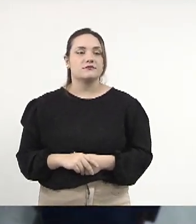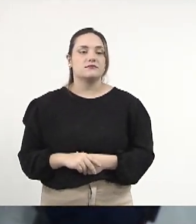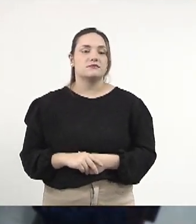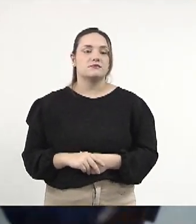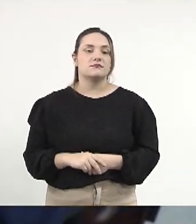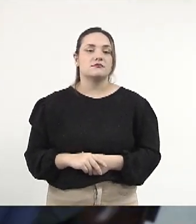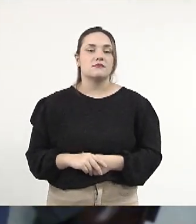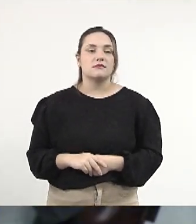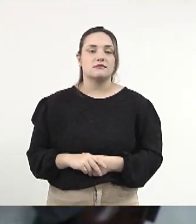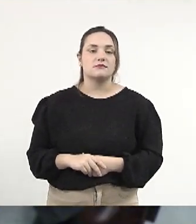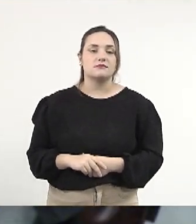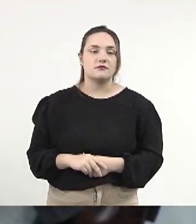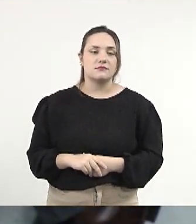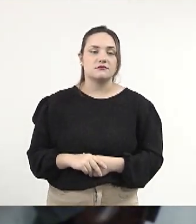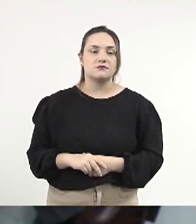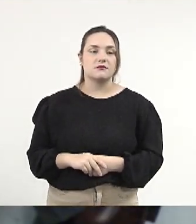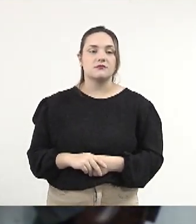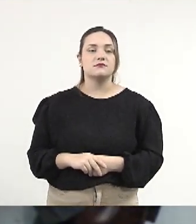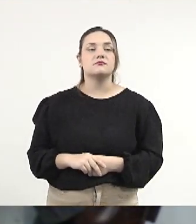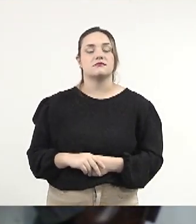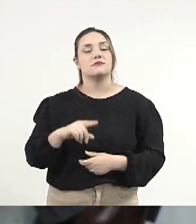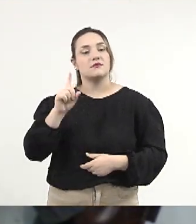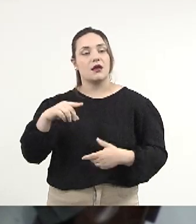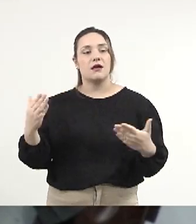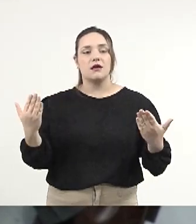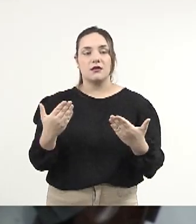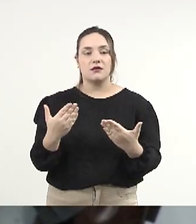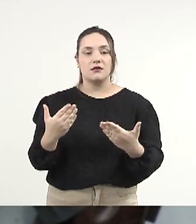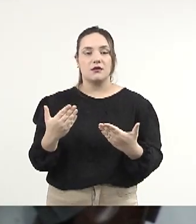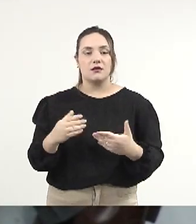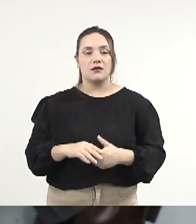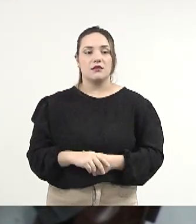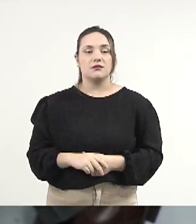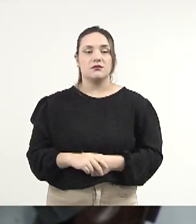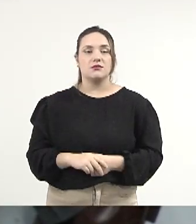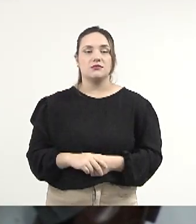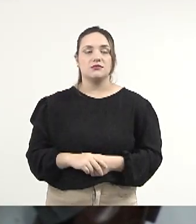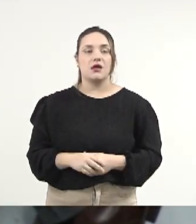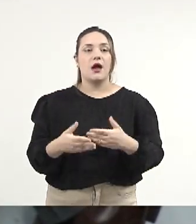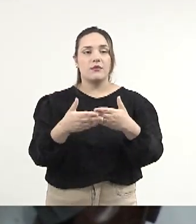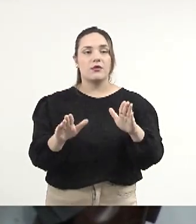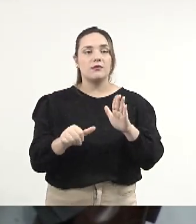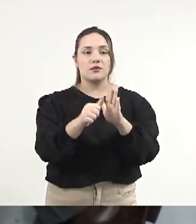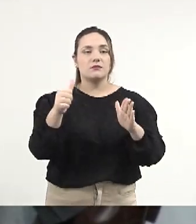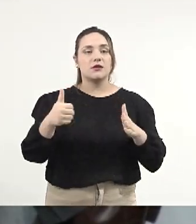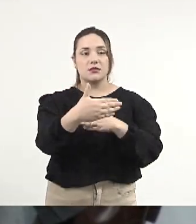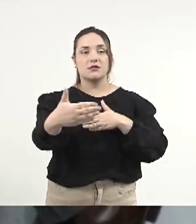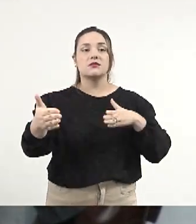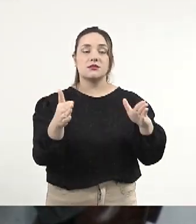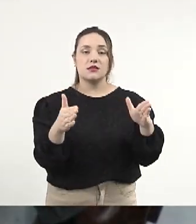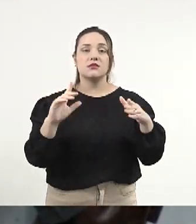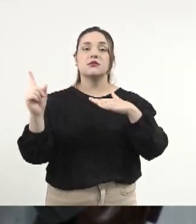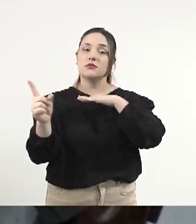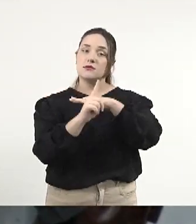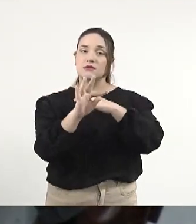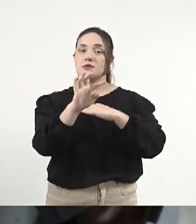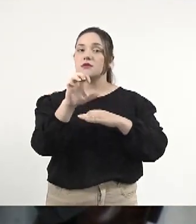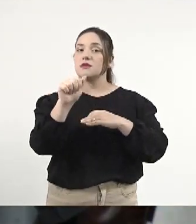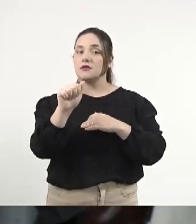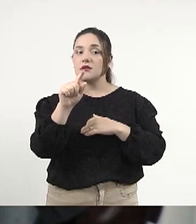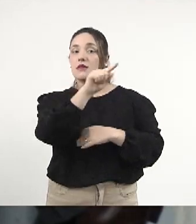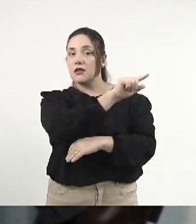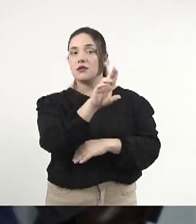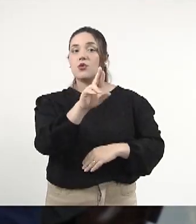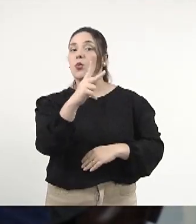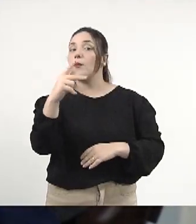bem cuidado e atendido, tanto que hoje inaugurou a primeira sala de atendimento de TEA lá na UPA Universitária